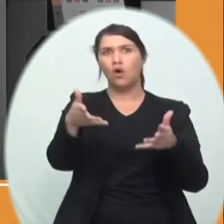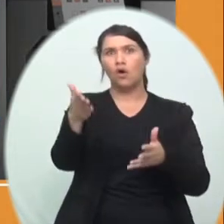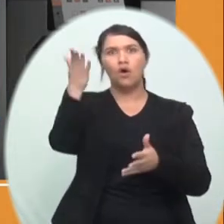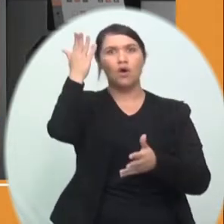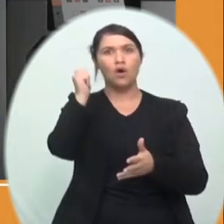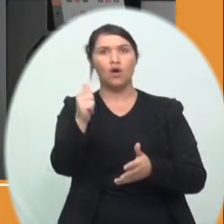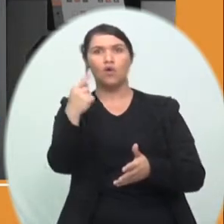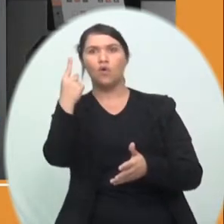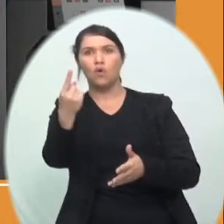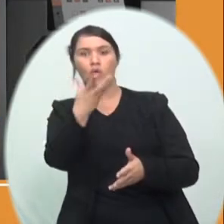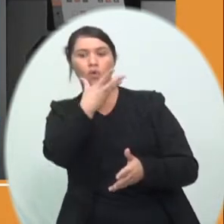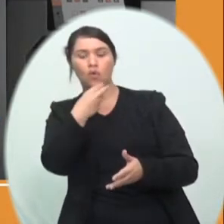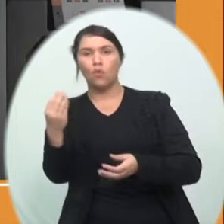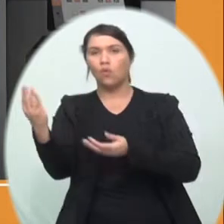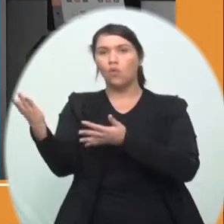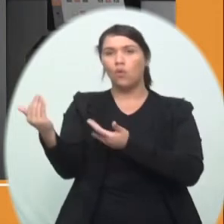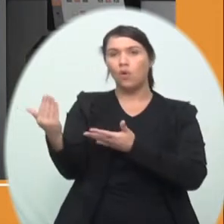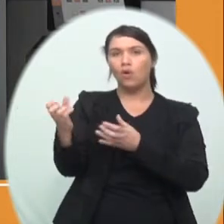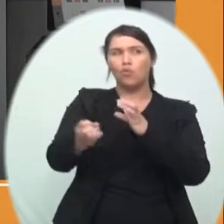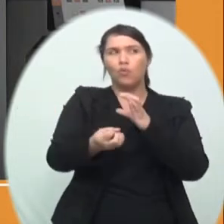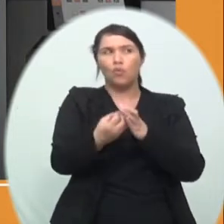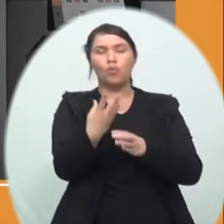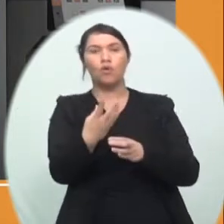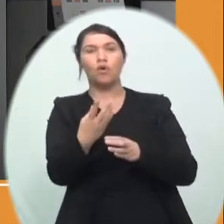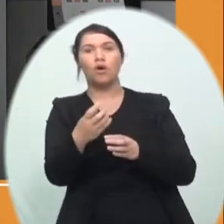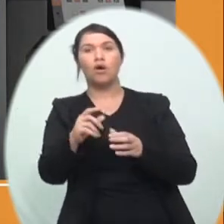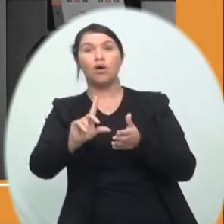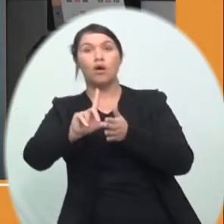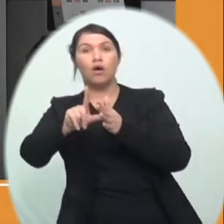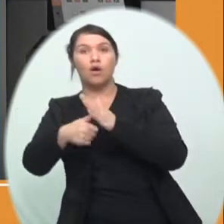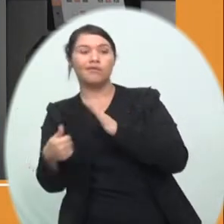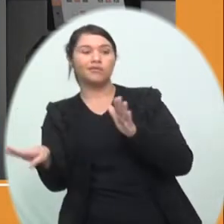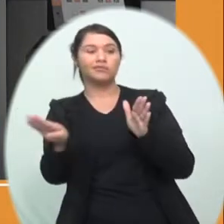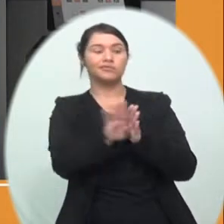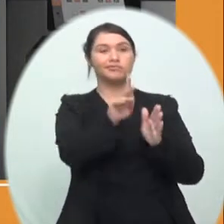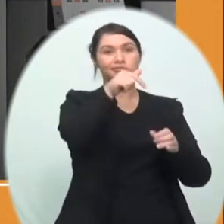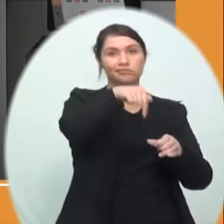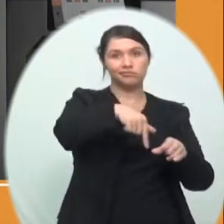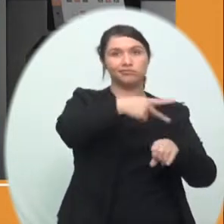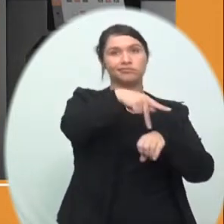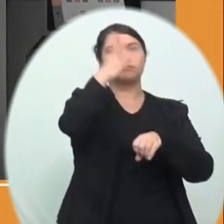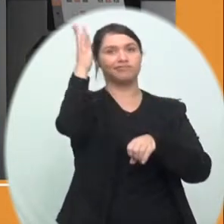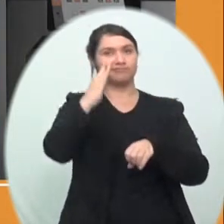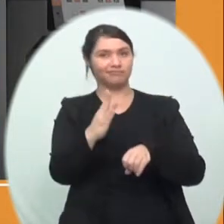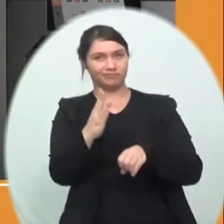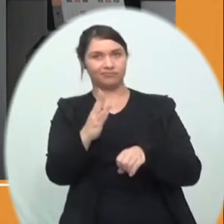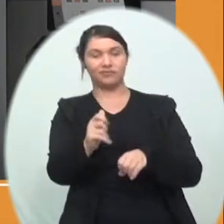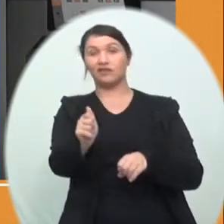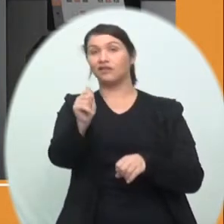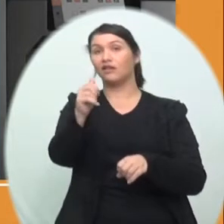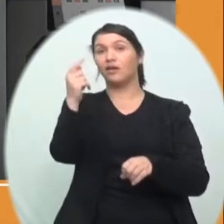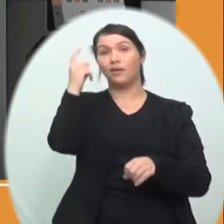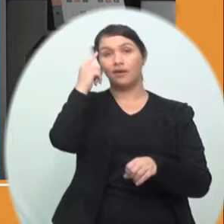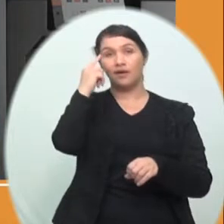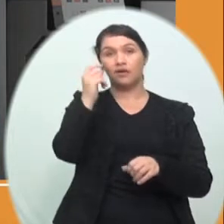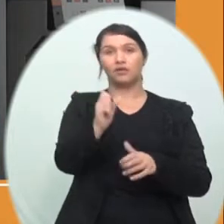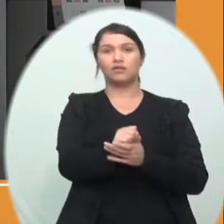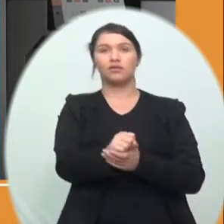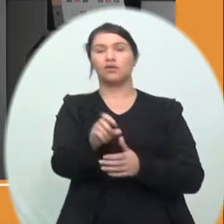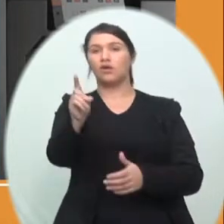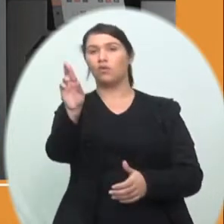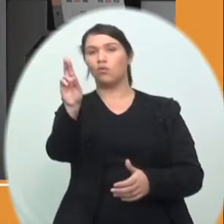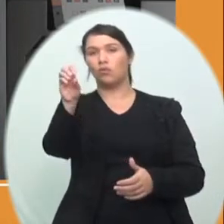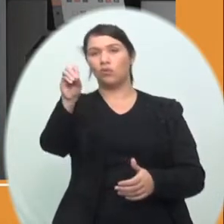sei. Mas pensem, por exemplo, num drone. Vocês já viram um drone levando caixinhas de... Que isso